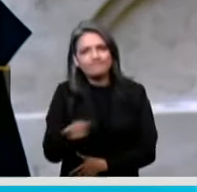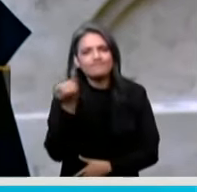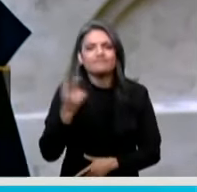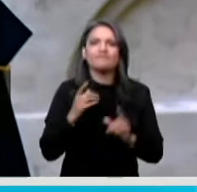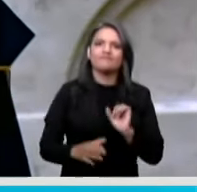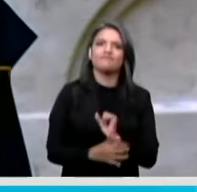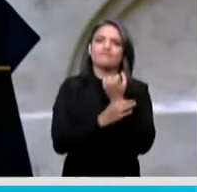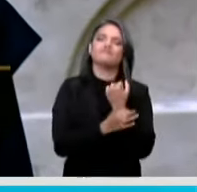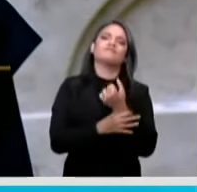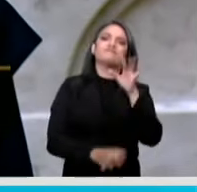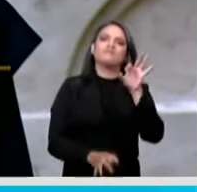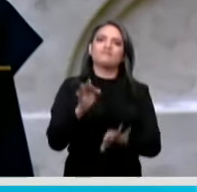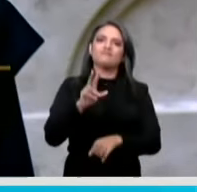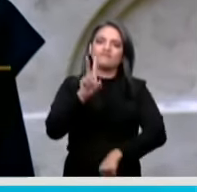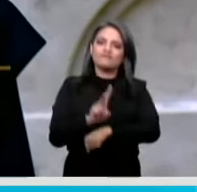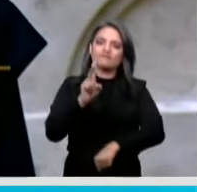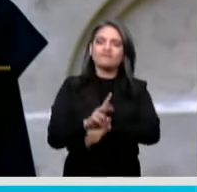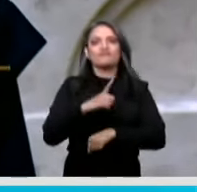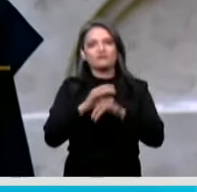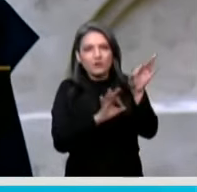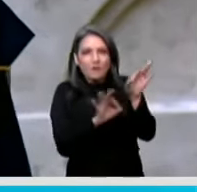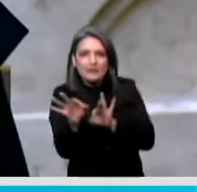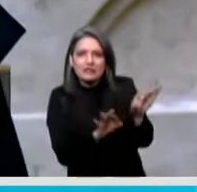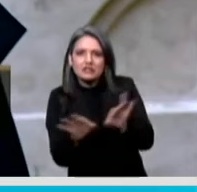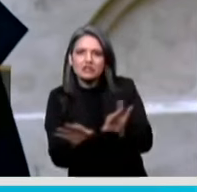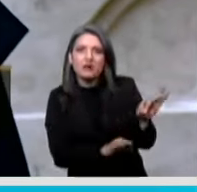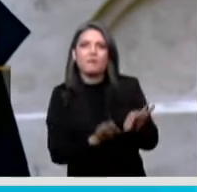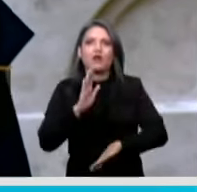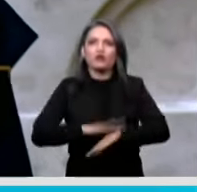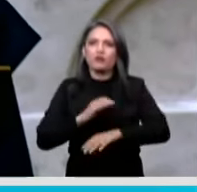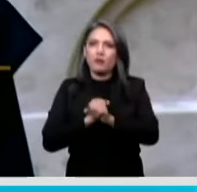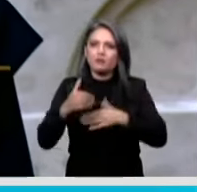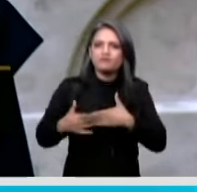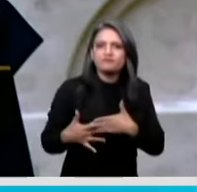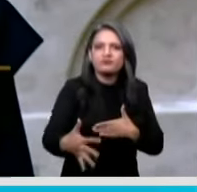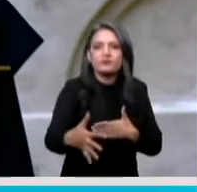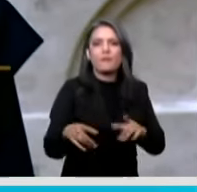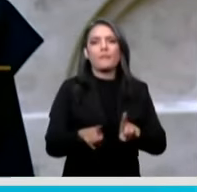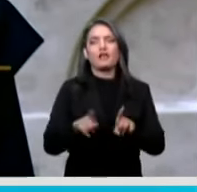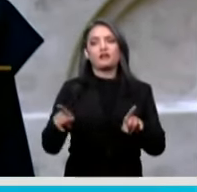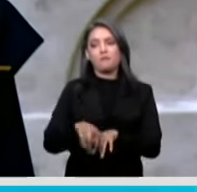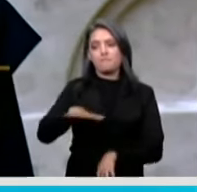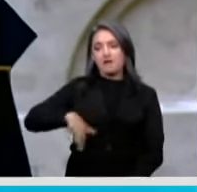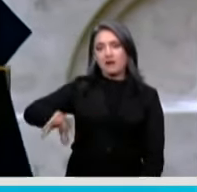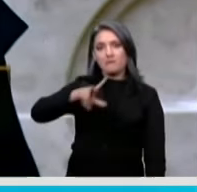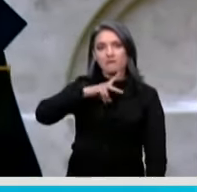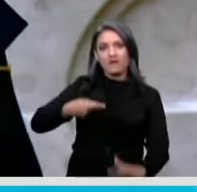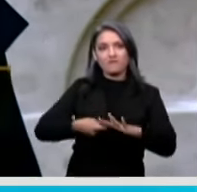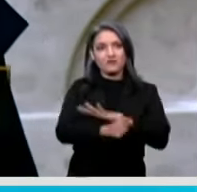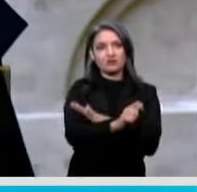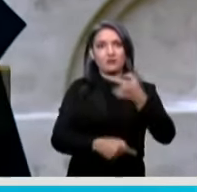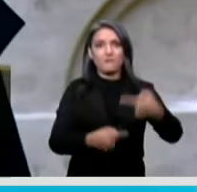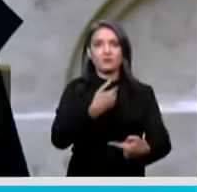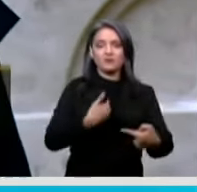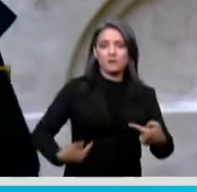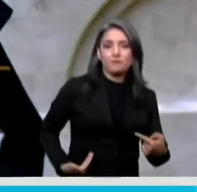judiciárias ou tá de acordo com a nossa realidade que leitura você faz Diego acho que eu falei Diogo né A não deu não passei no teste eu entendi dieg falei Ah então